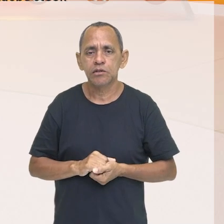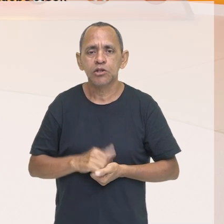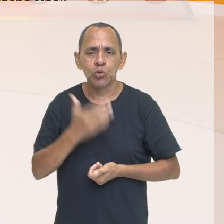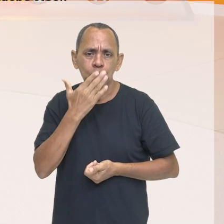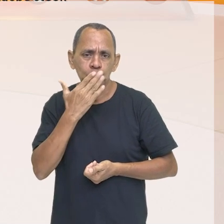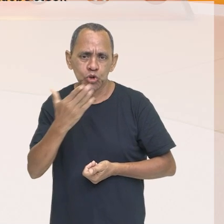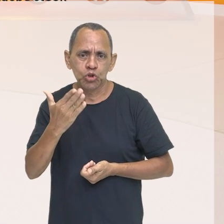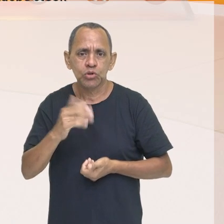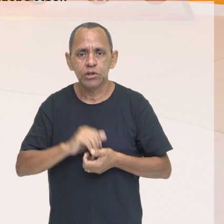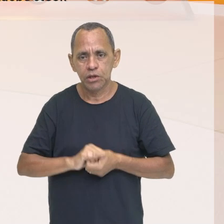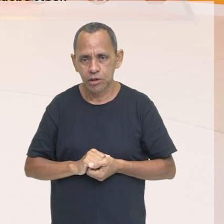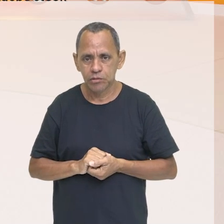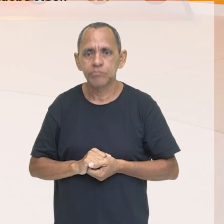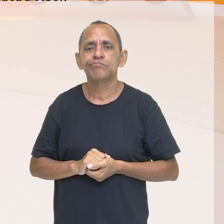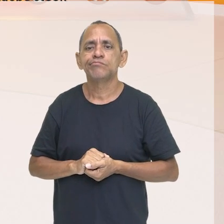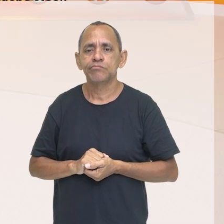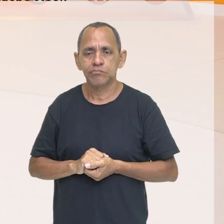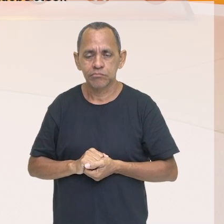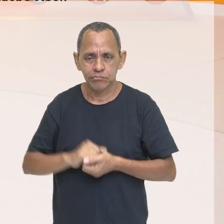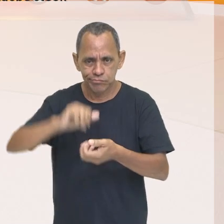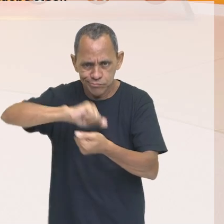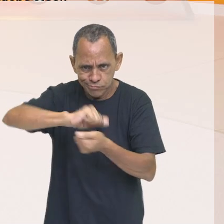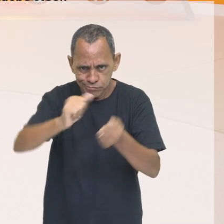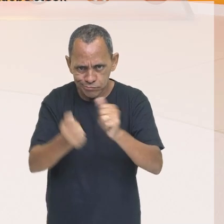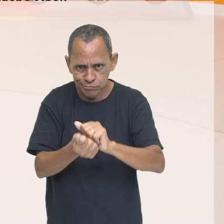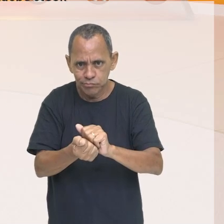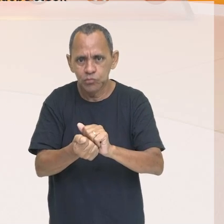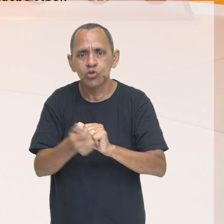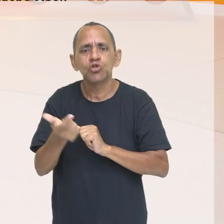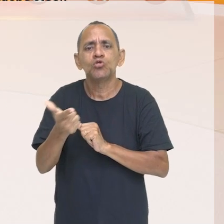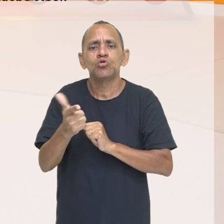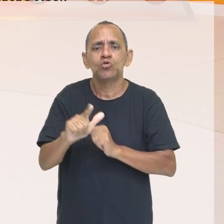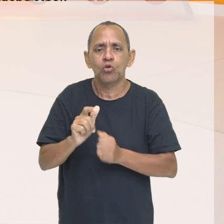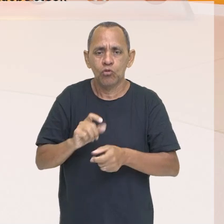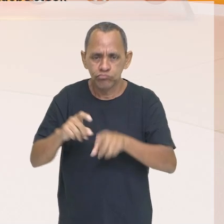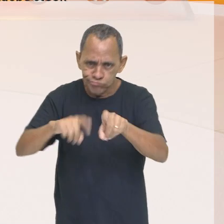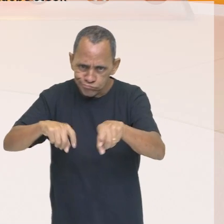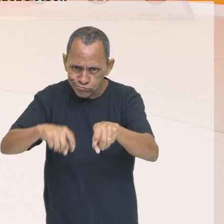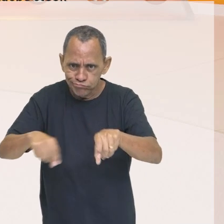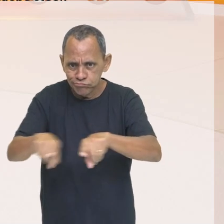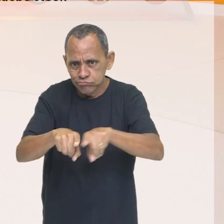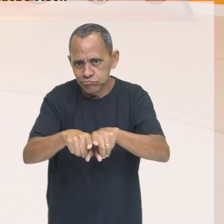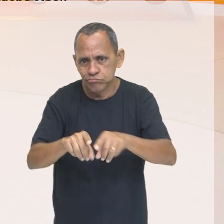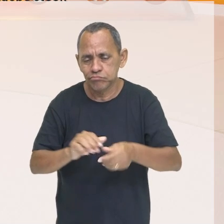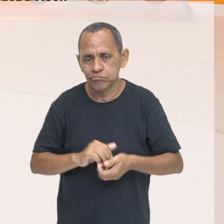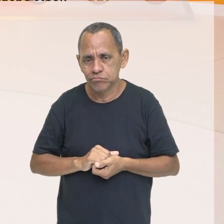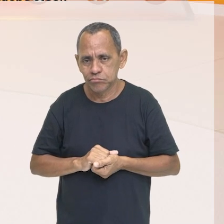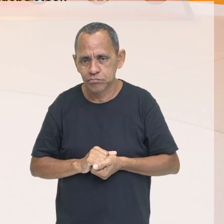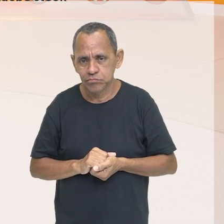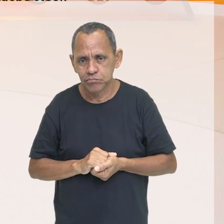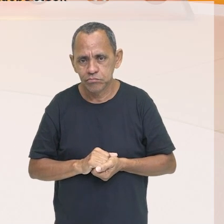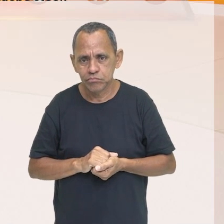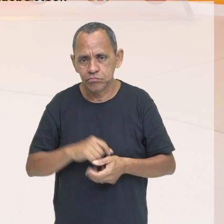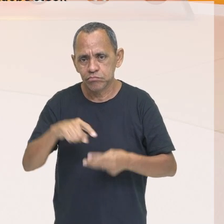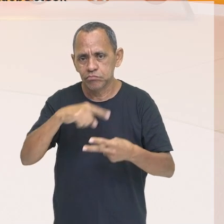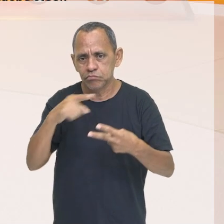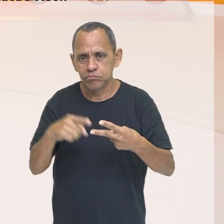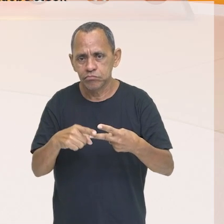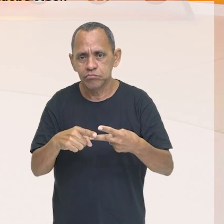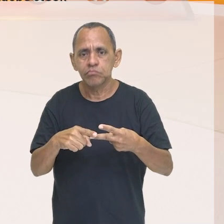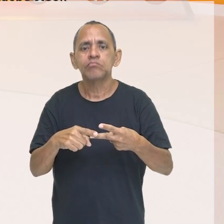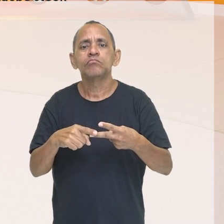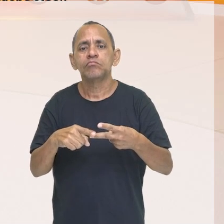a reforma agrária, essa distribuição de terra, e trouxemos um outro exemplo, que é o movimento